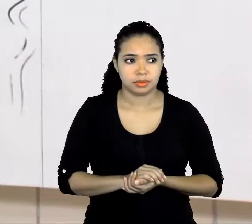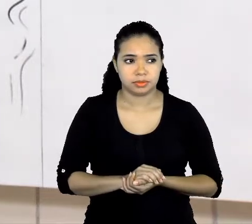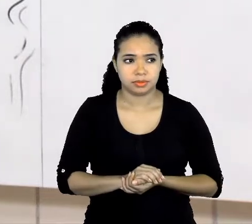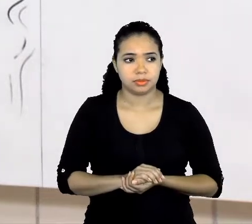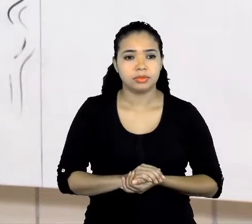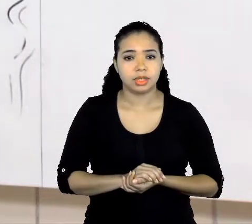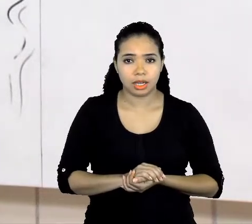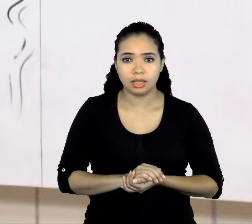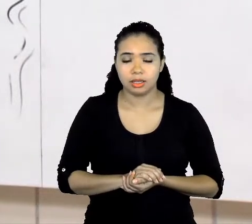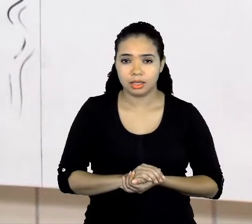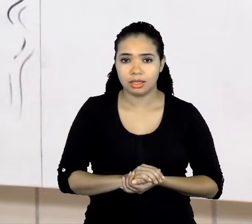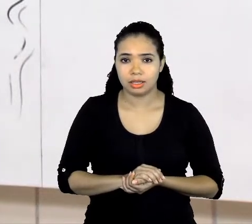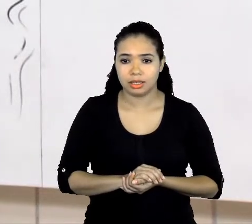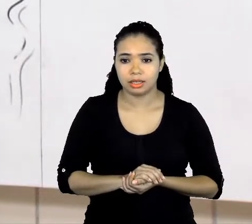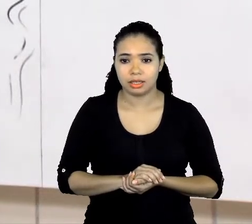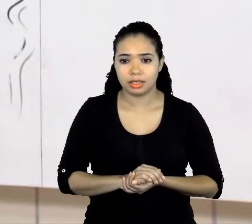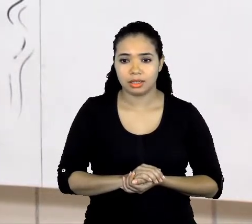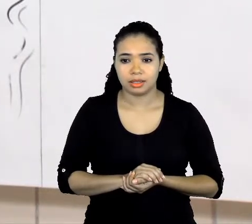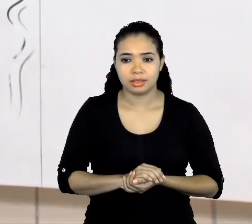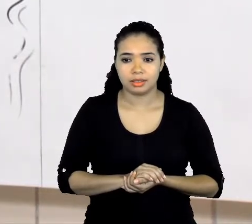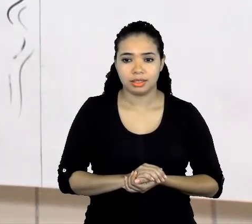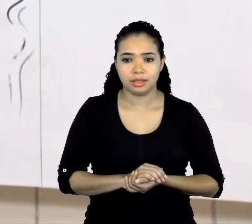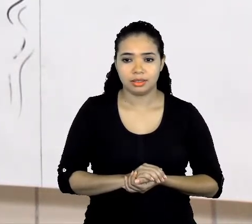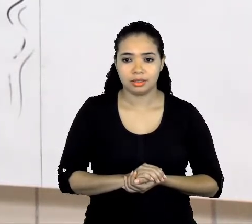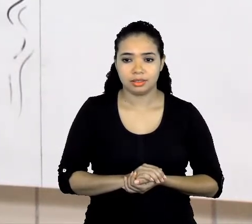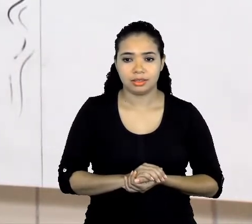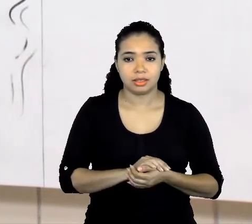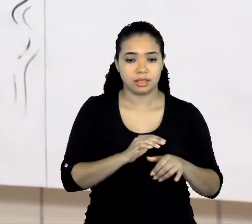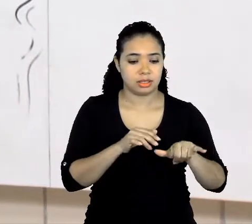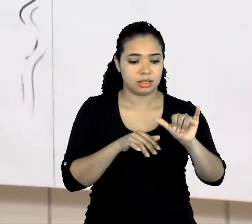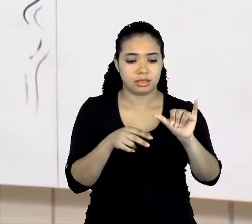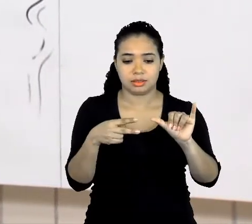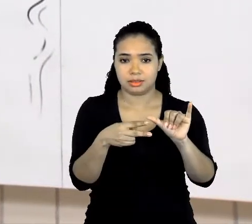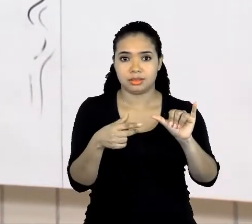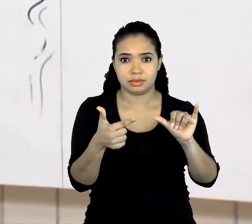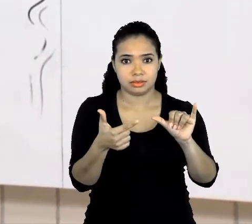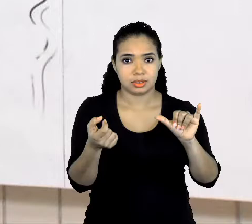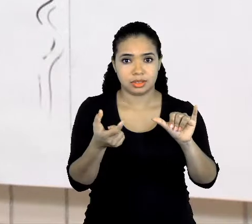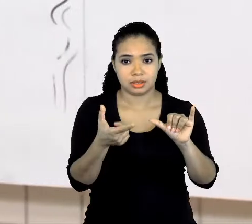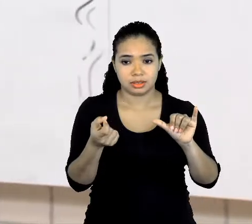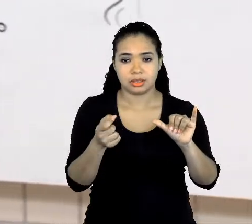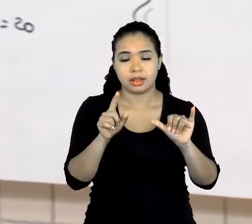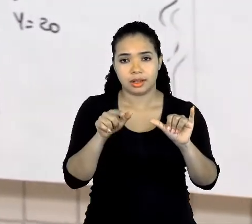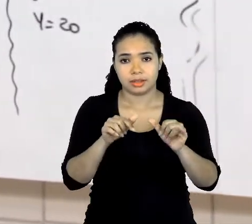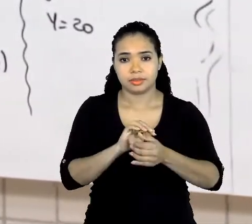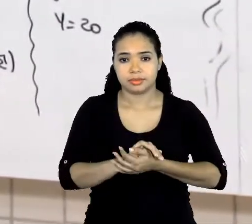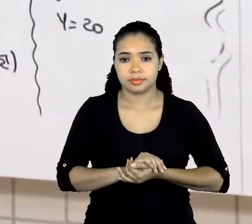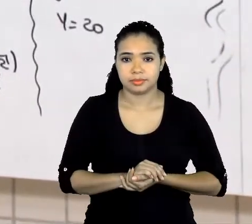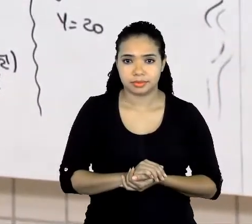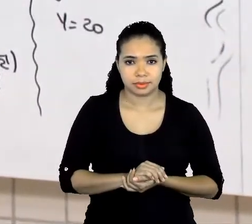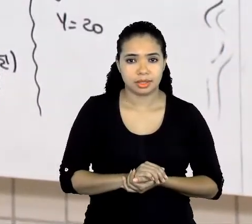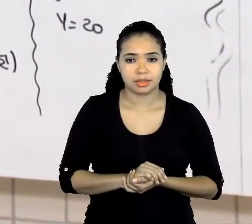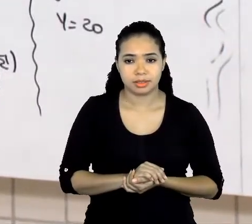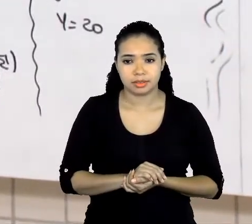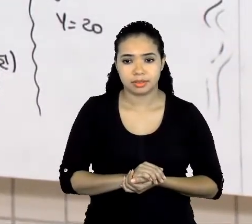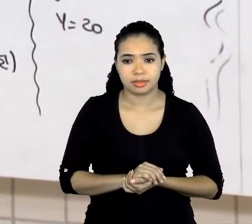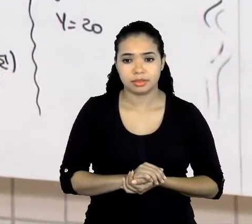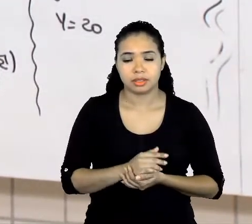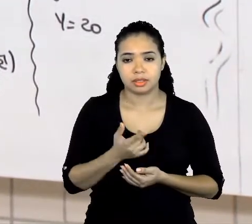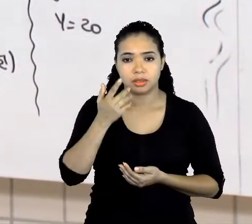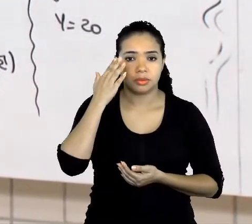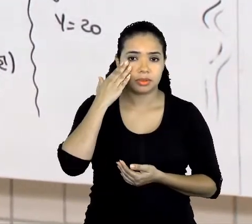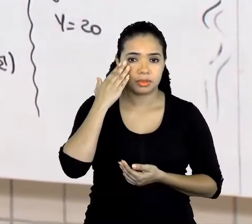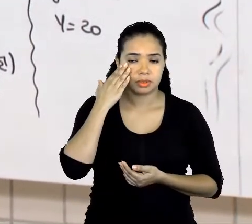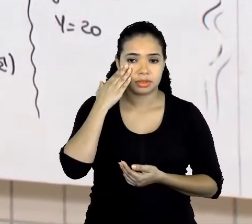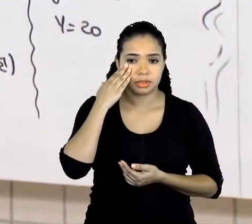terminar cancelando esse. Então eu já tenho o valor da minha primeira reta, que é 20. Então, eu já sei que essa reta aqui